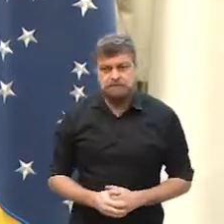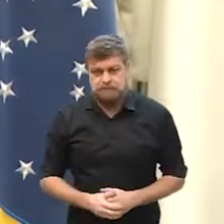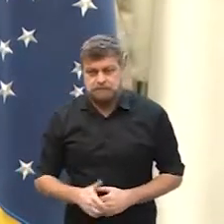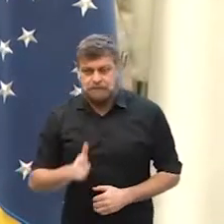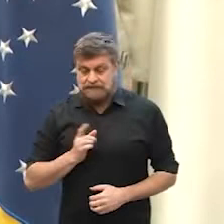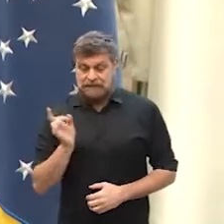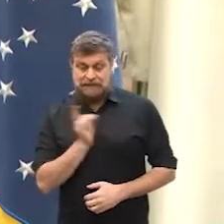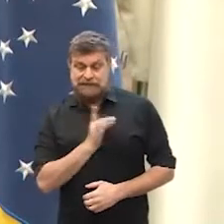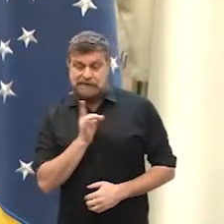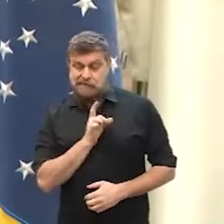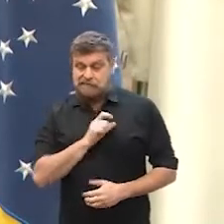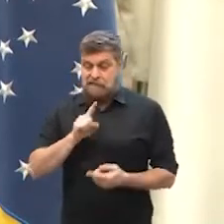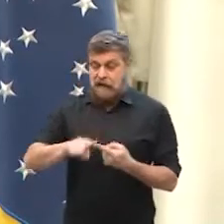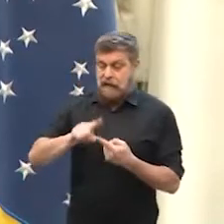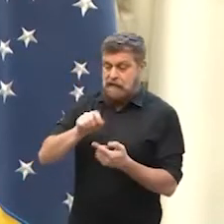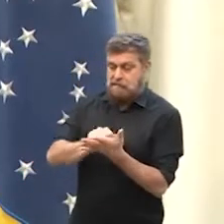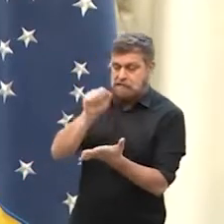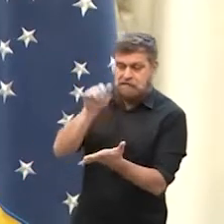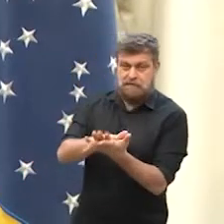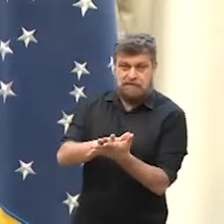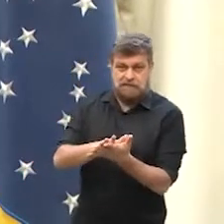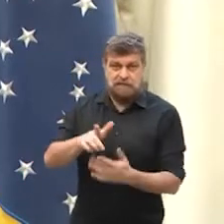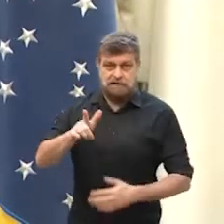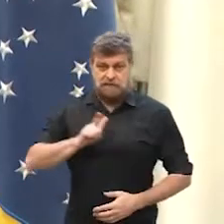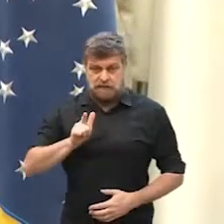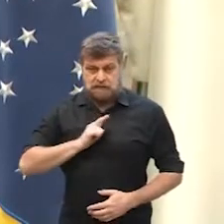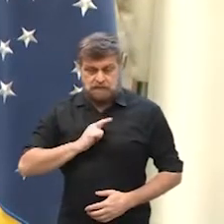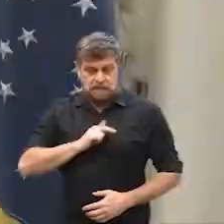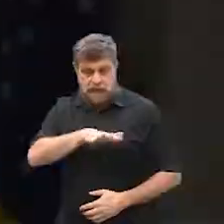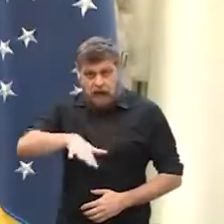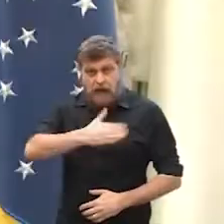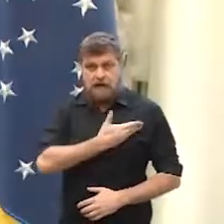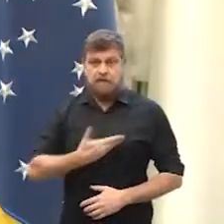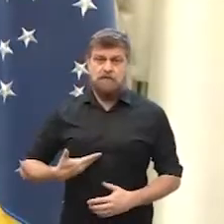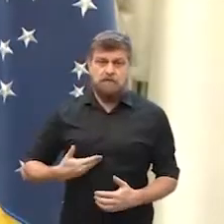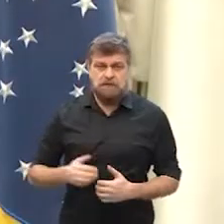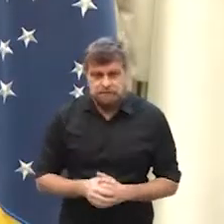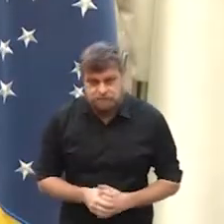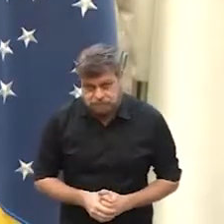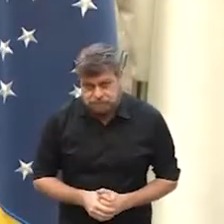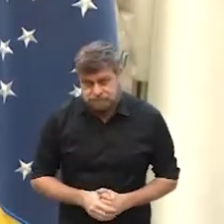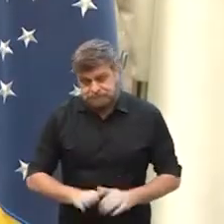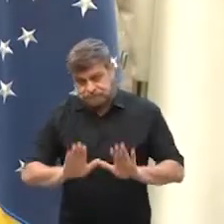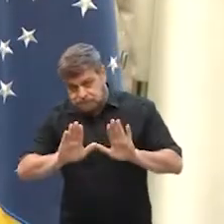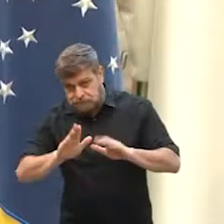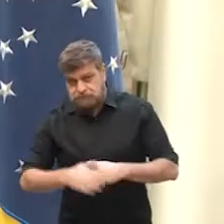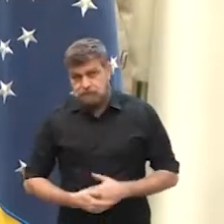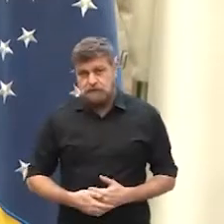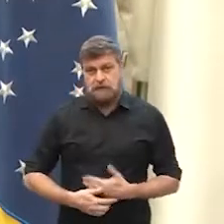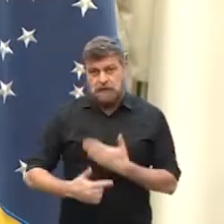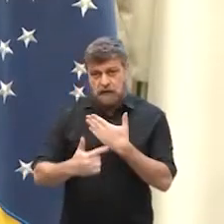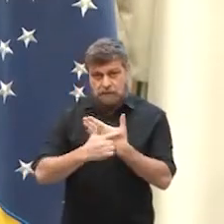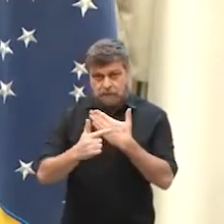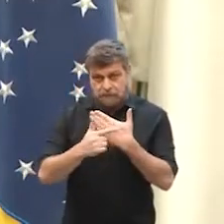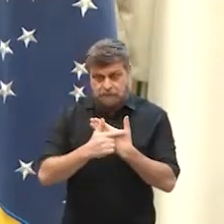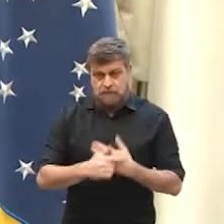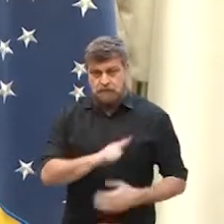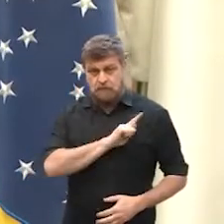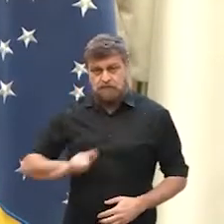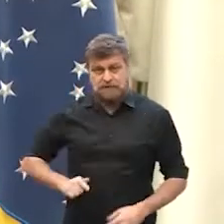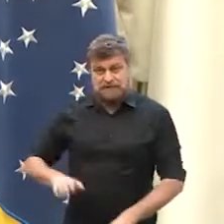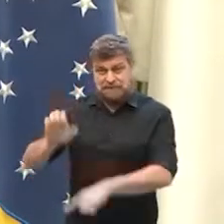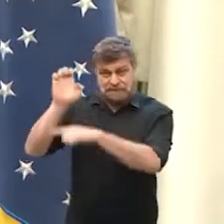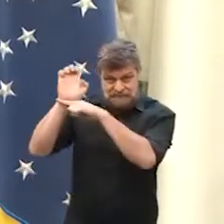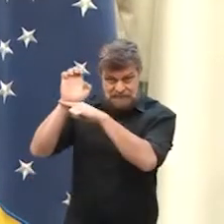sem o medo da penalização que hoje impõe o poder público. Então, isso é o papel do Estado. O Estado tem que ser um